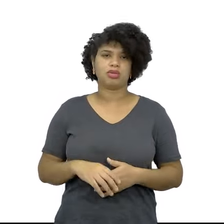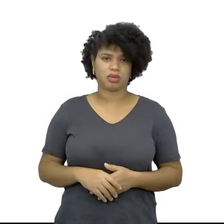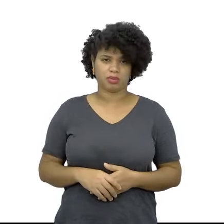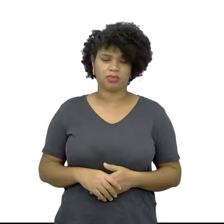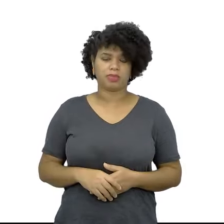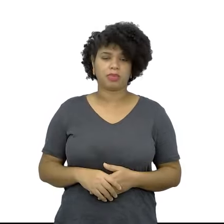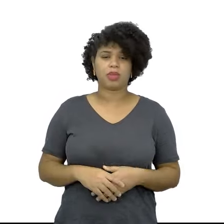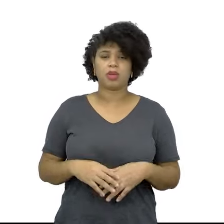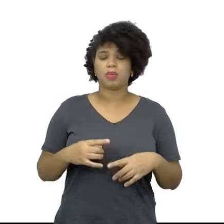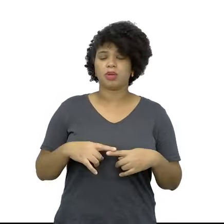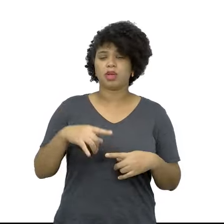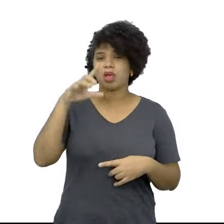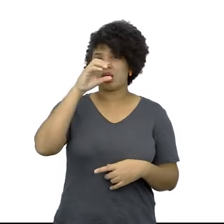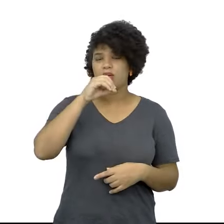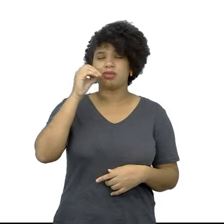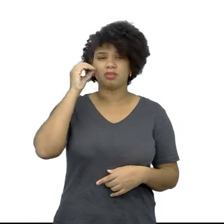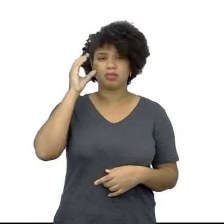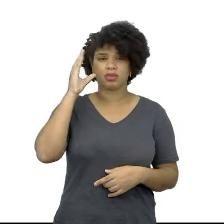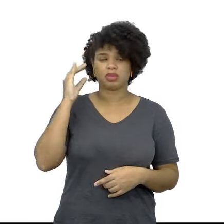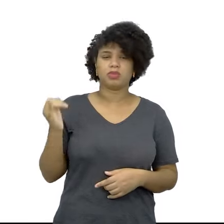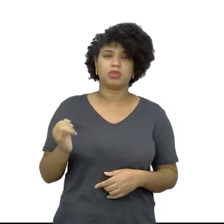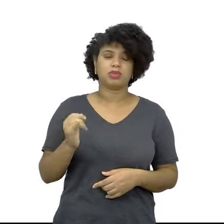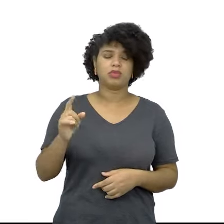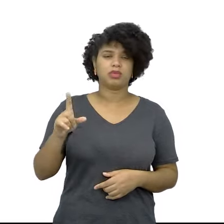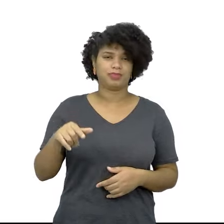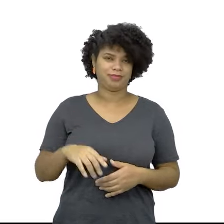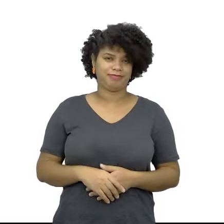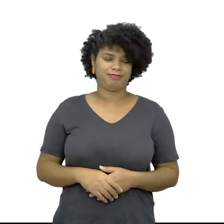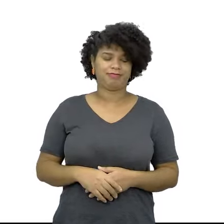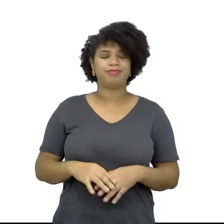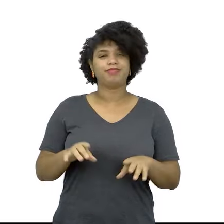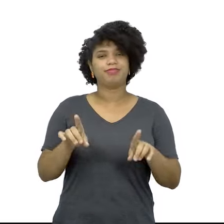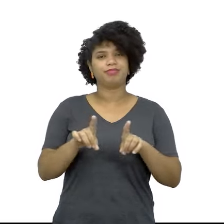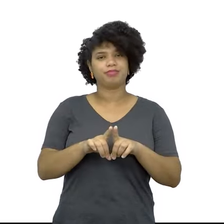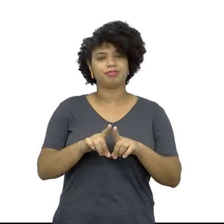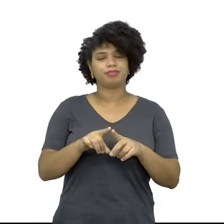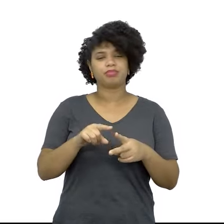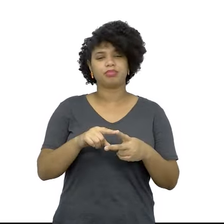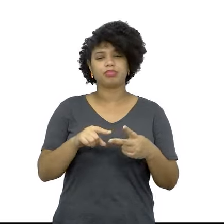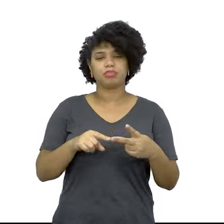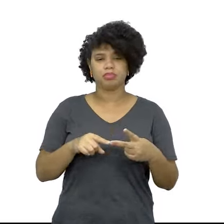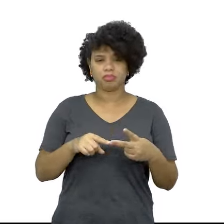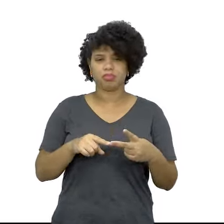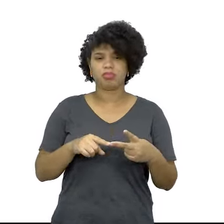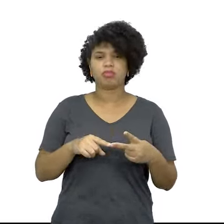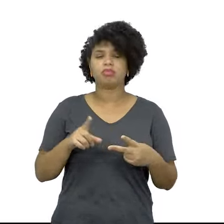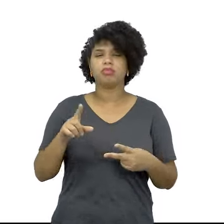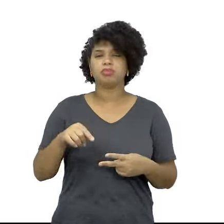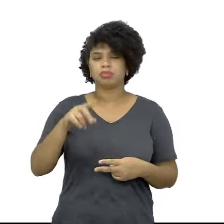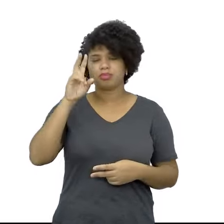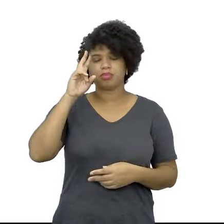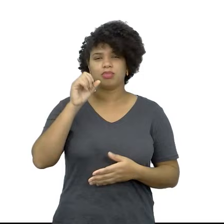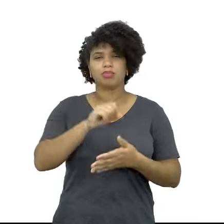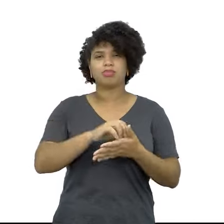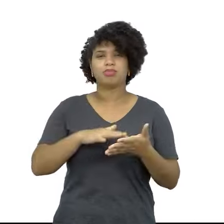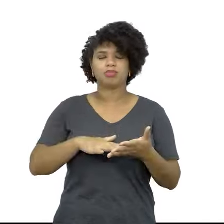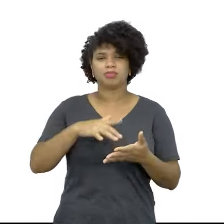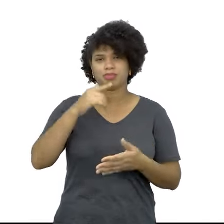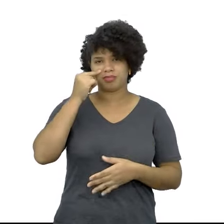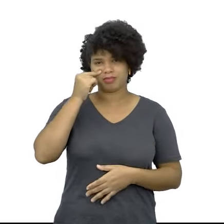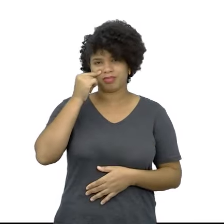a aprendizagem de fato. E pensando aí nos 2 últimos anos, que nós tivemos as atividades